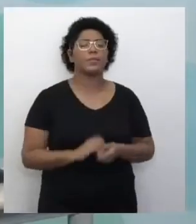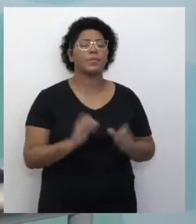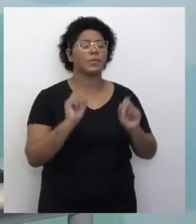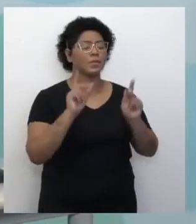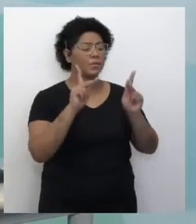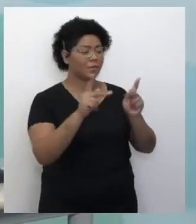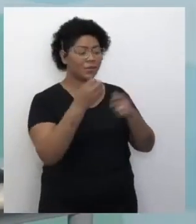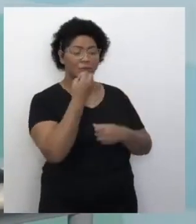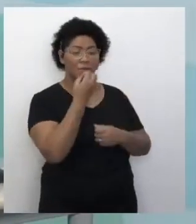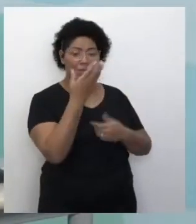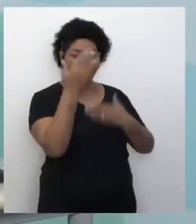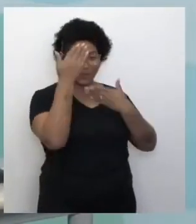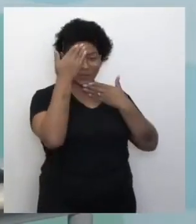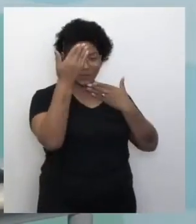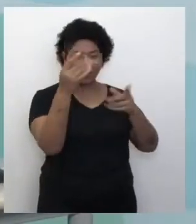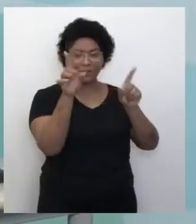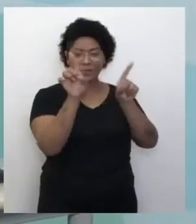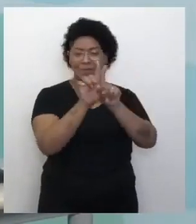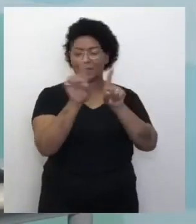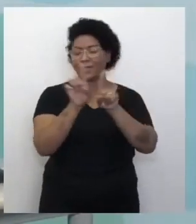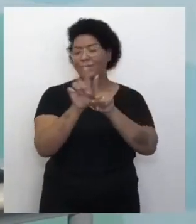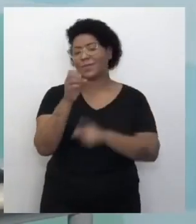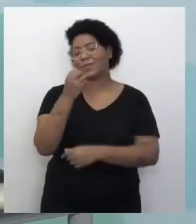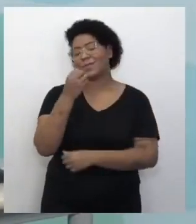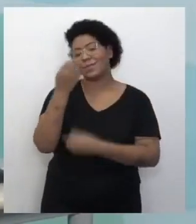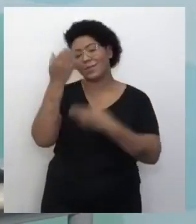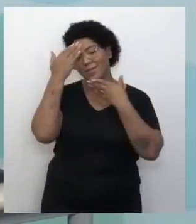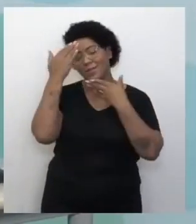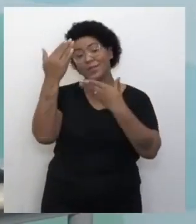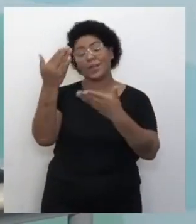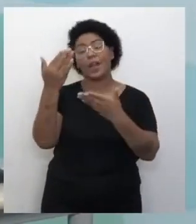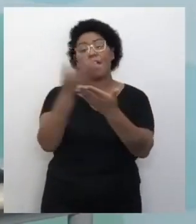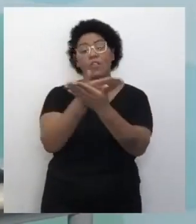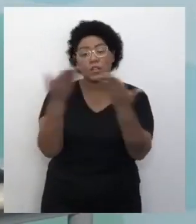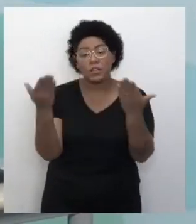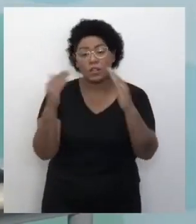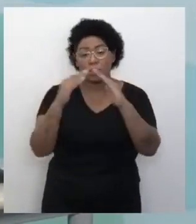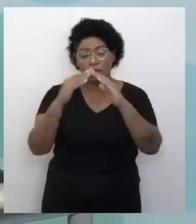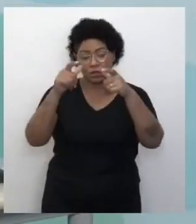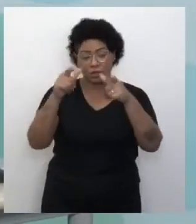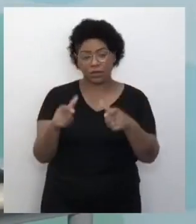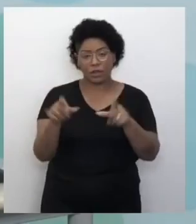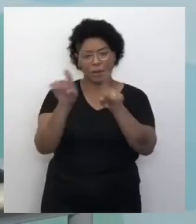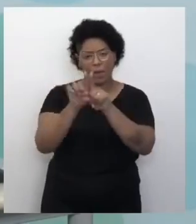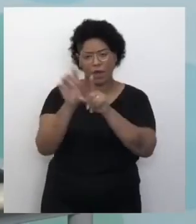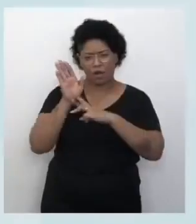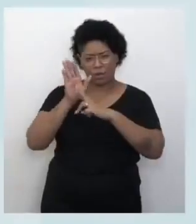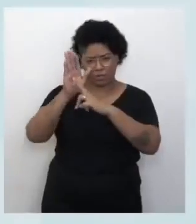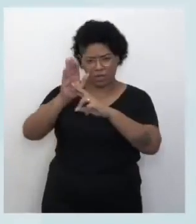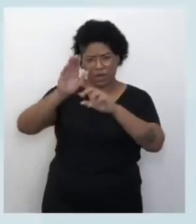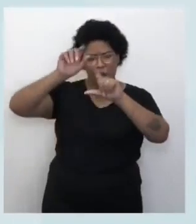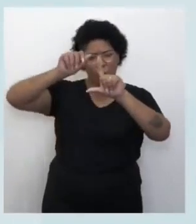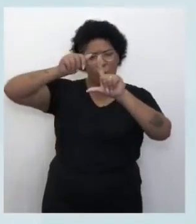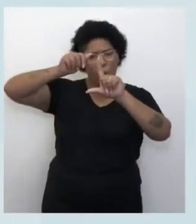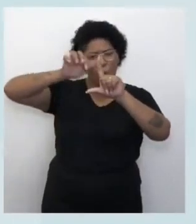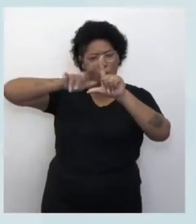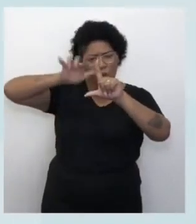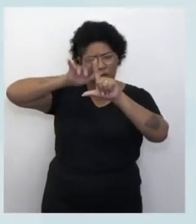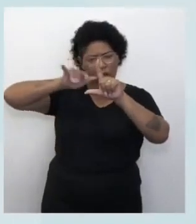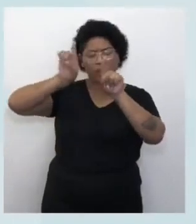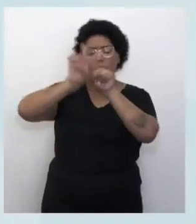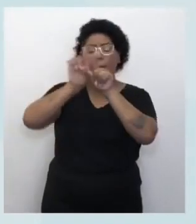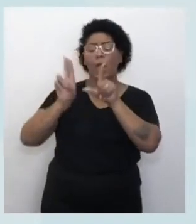muito obrigada, professor. Obrigada a todos por participarem das suas escolas. Agora vai aparecer na nossa tela o QR Code e também um linkzinho,